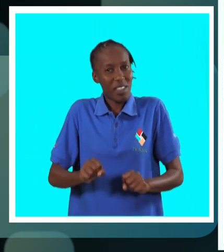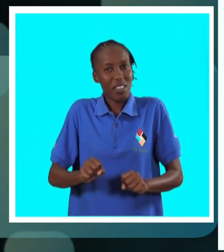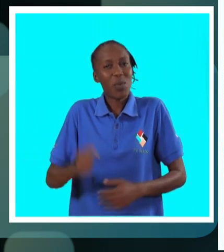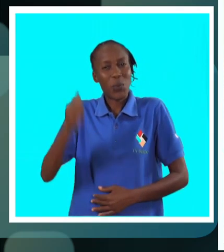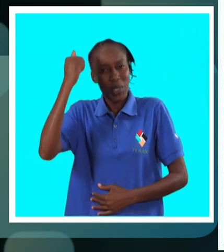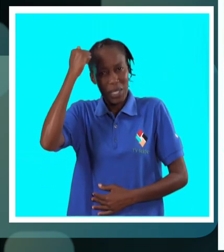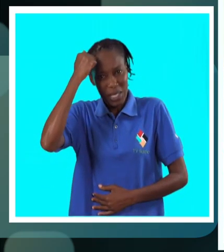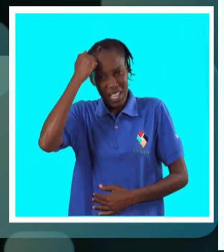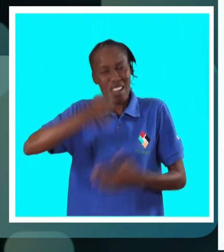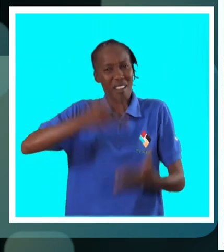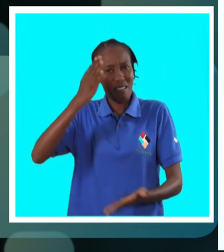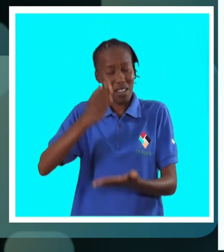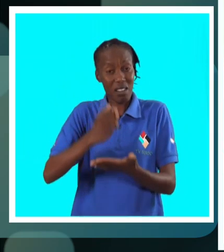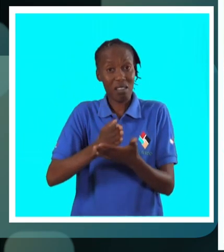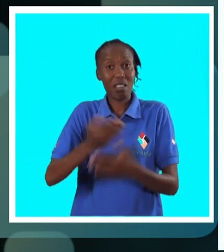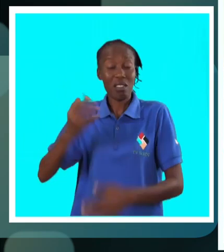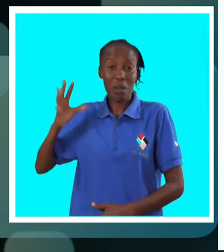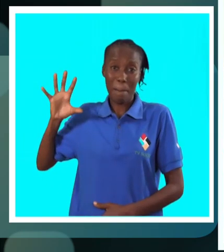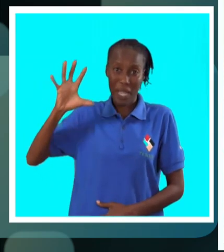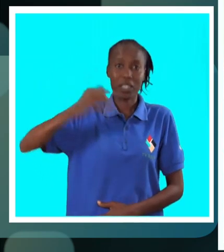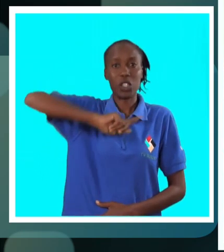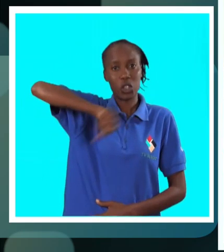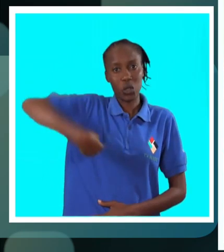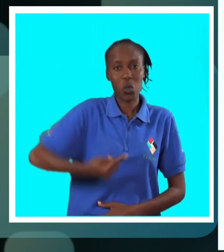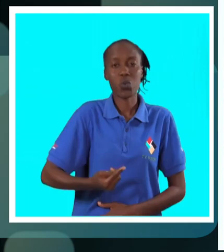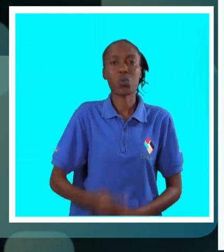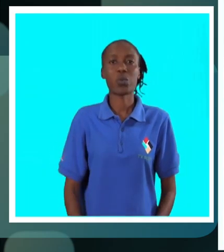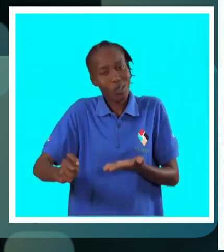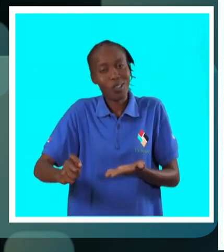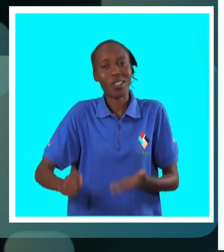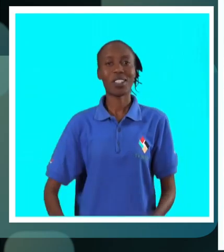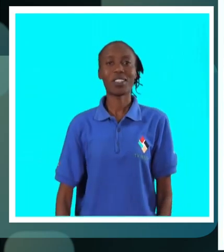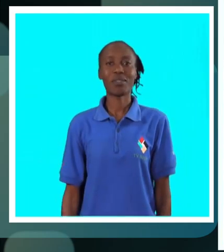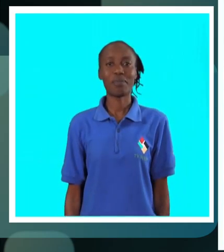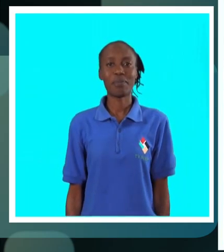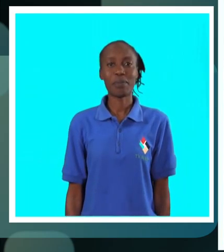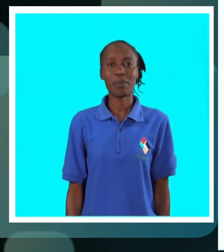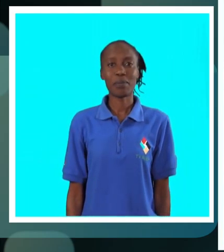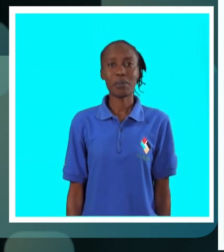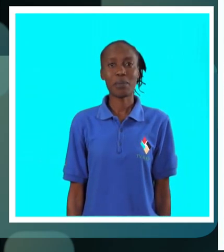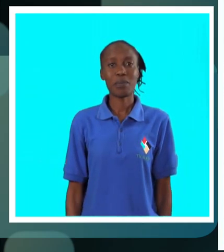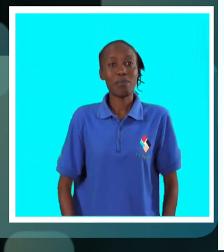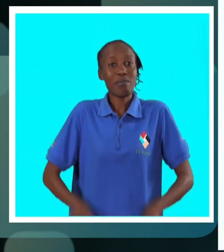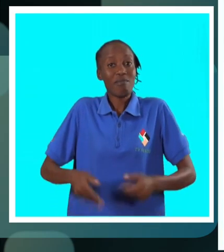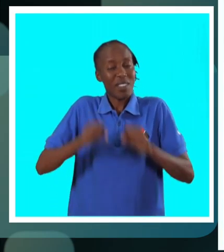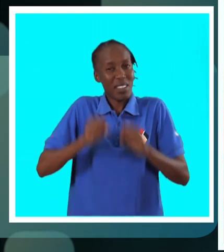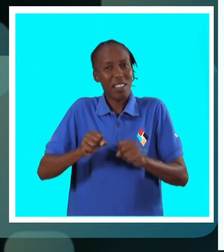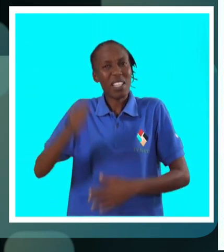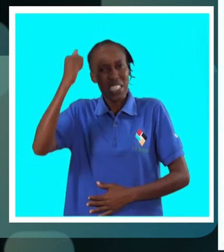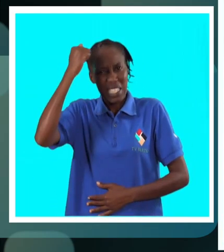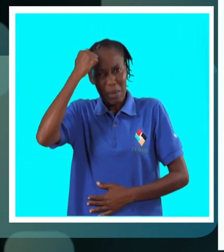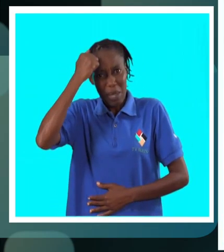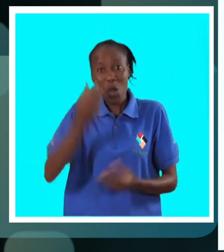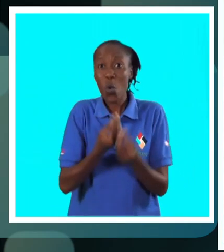que conhecer a realidade do nosso país. Tenham que conhecer outras escolas.